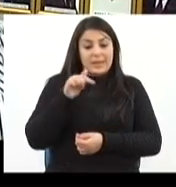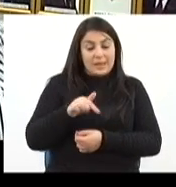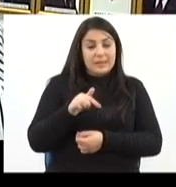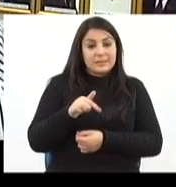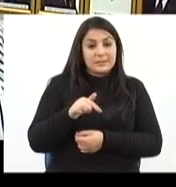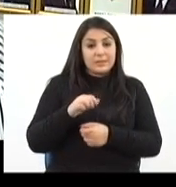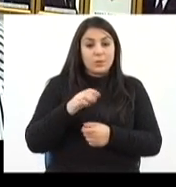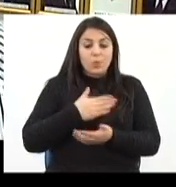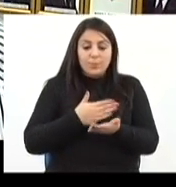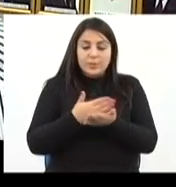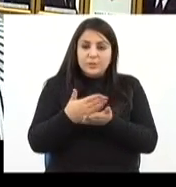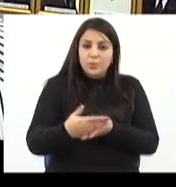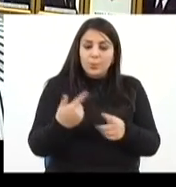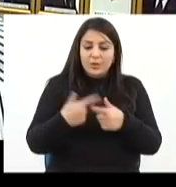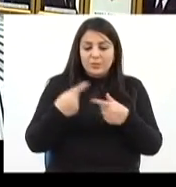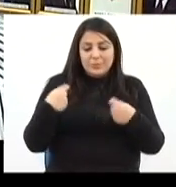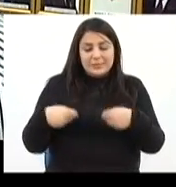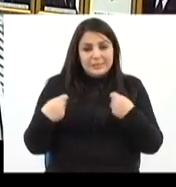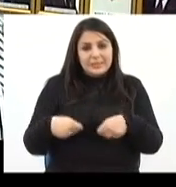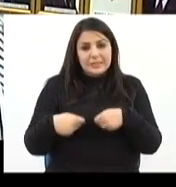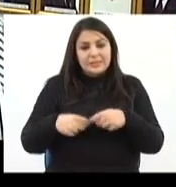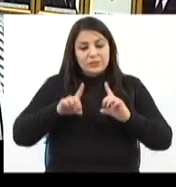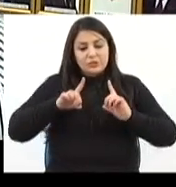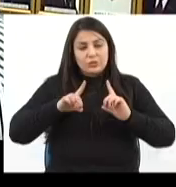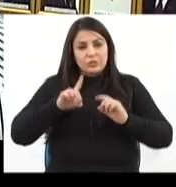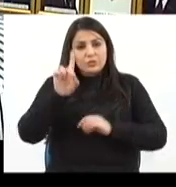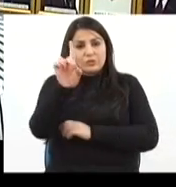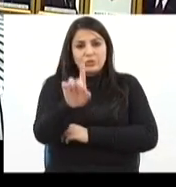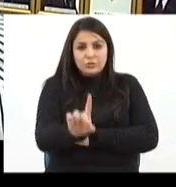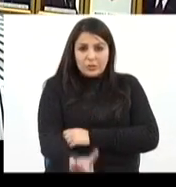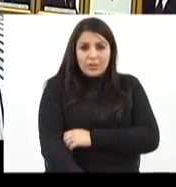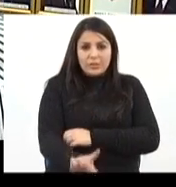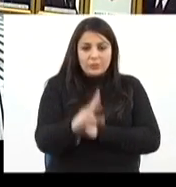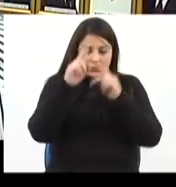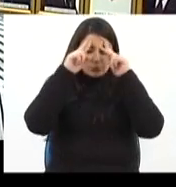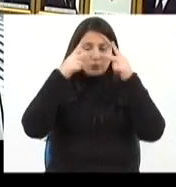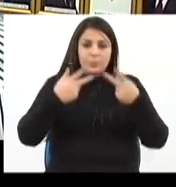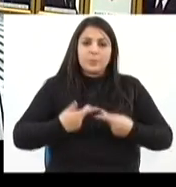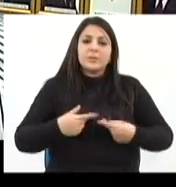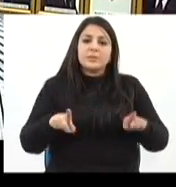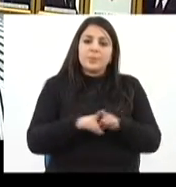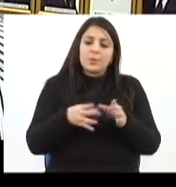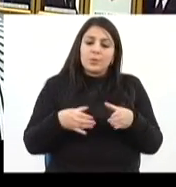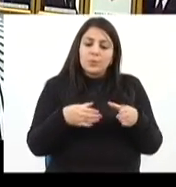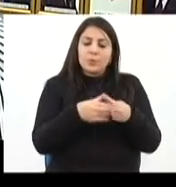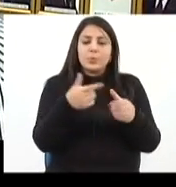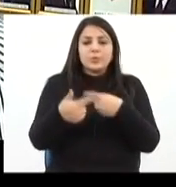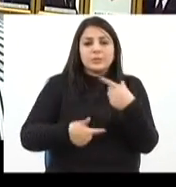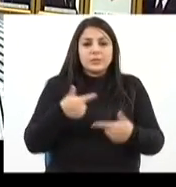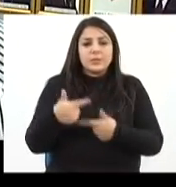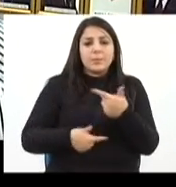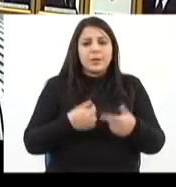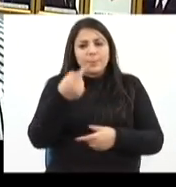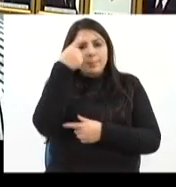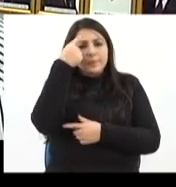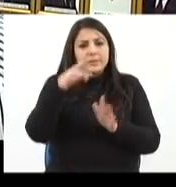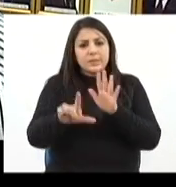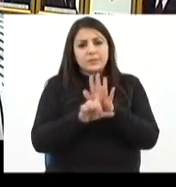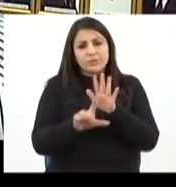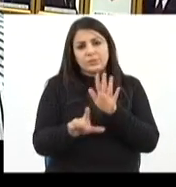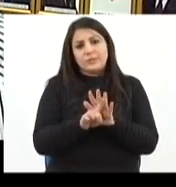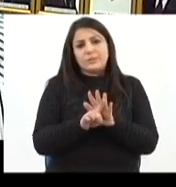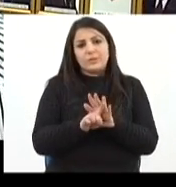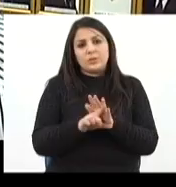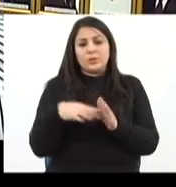demanda apresentada à Comissão de Direitos Humanos. Nós constituímos, através da comissão, um grupo de trabalho para pensar a legislação.